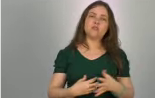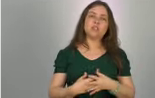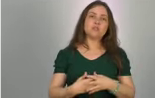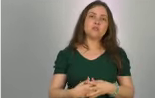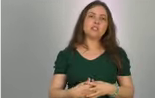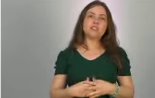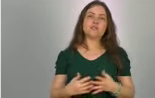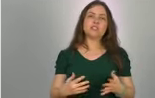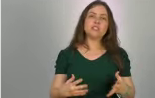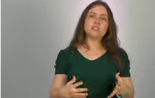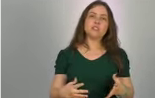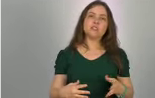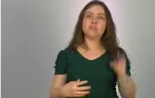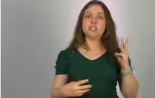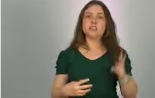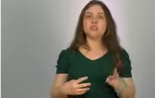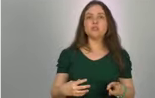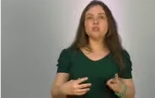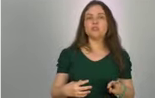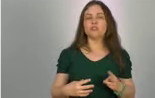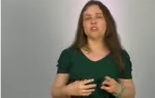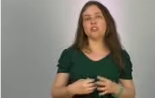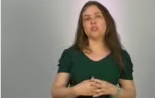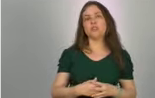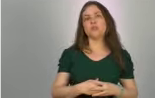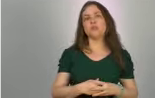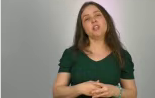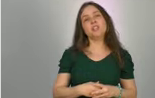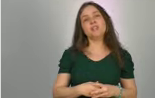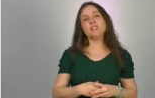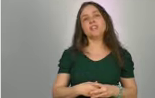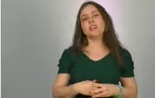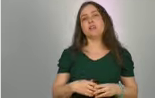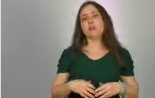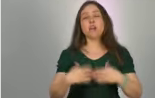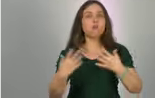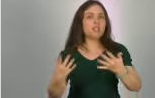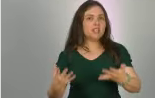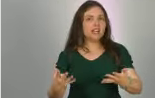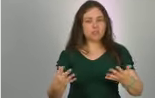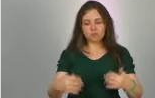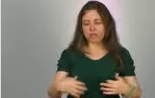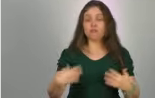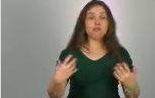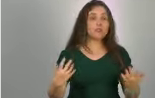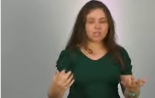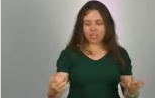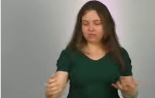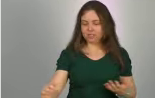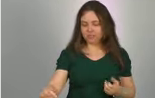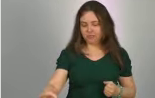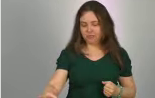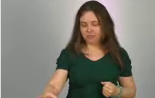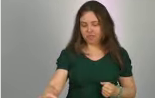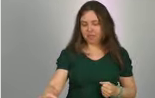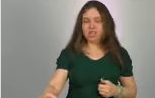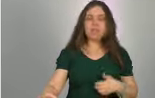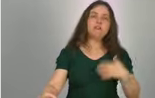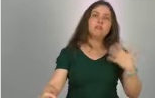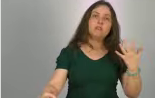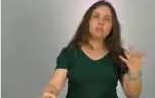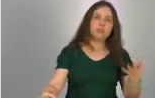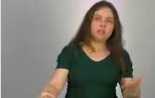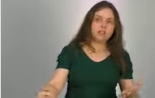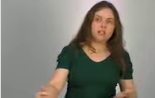todas as coleções esses fascículos são três títulos que nós já temos disponíveis para a comunidade para que fosse usado então